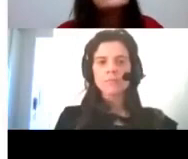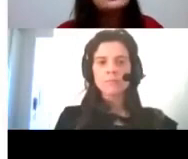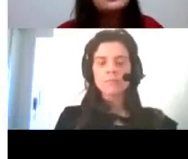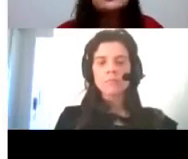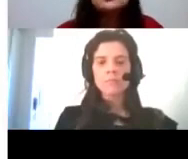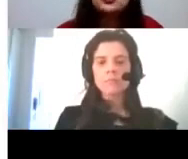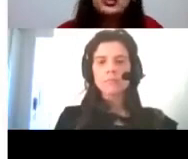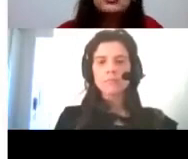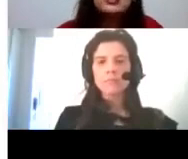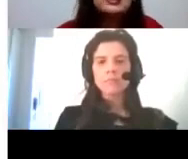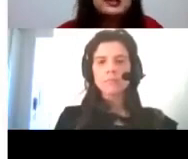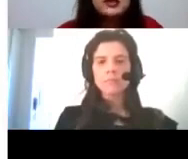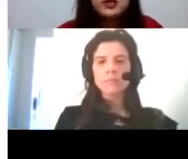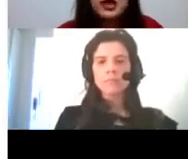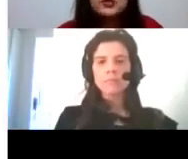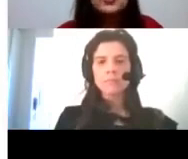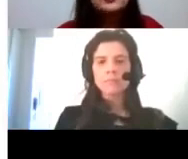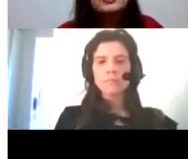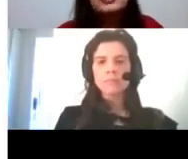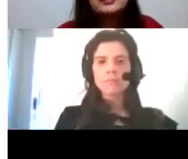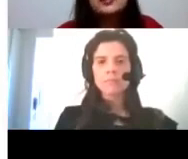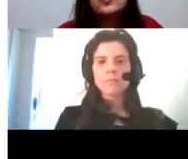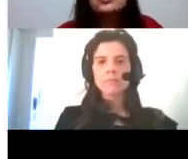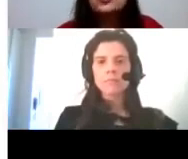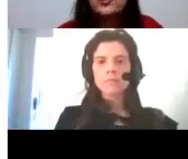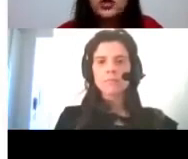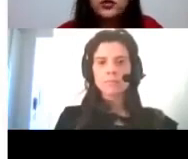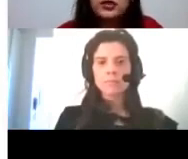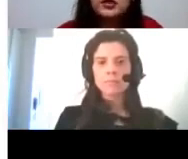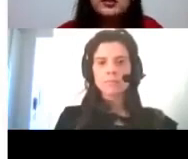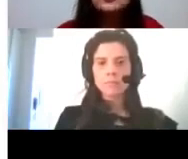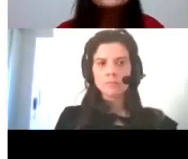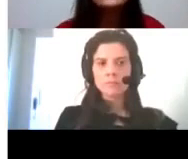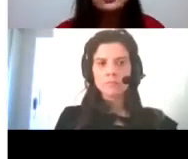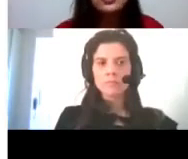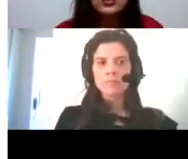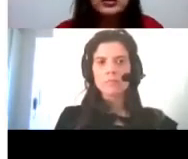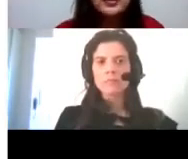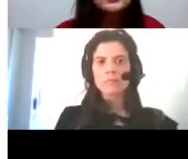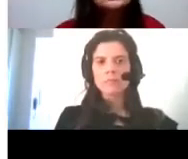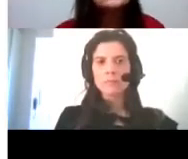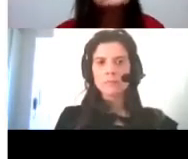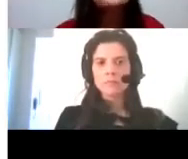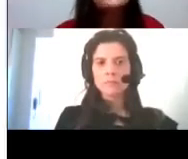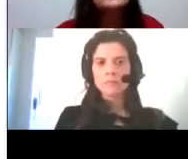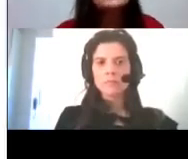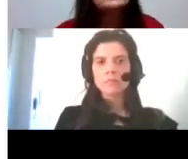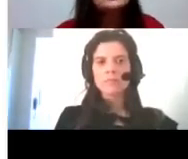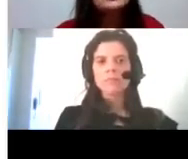né? Temos direito à licença prêmio a cada 5 anos de efetivo exercício em